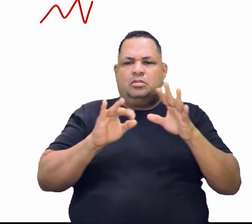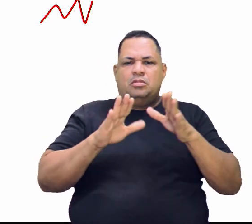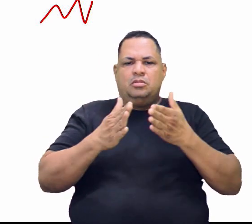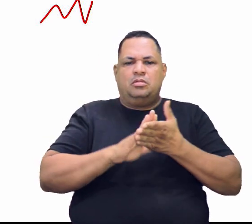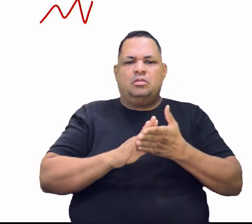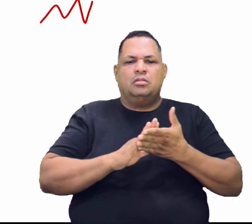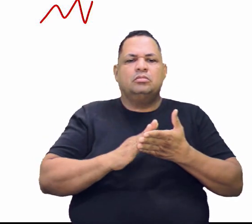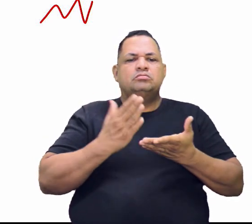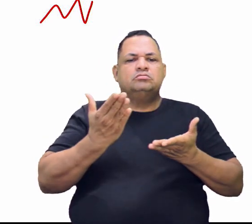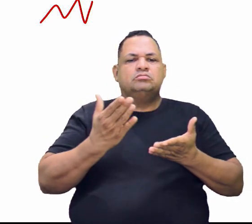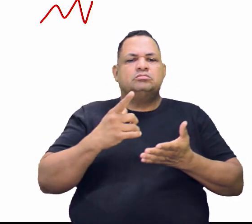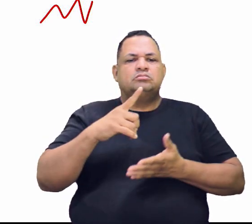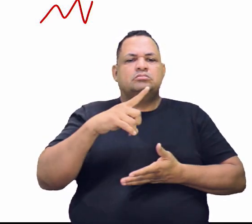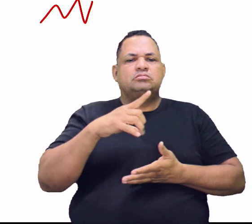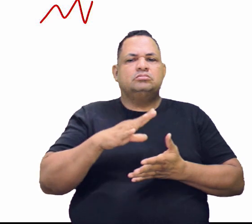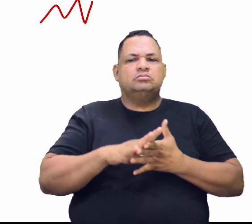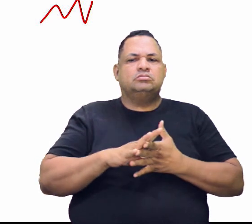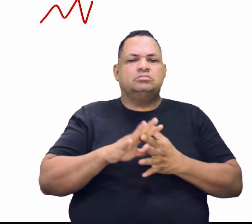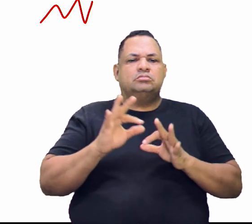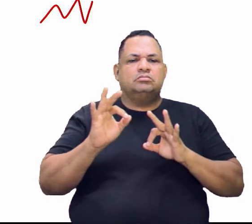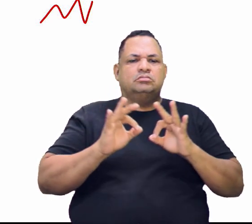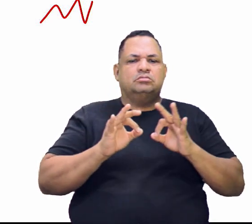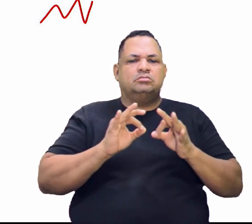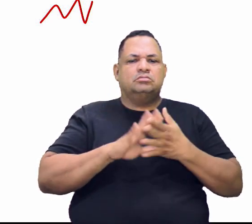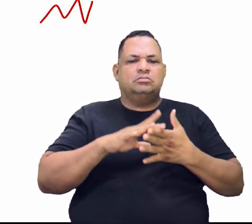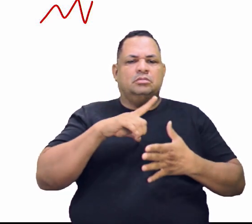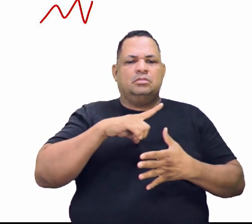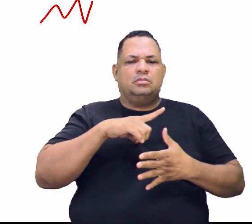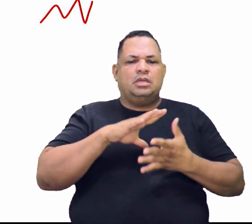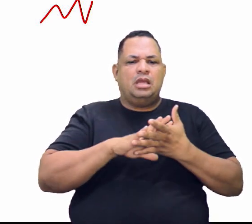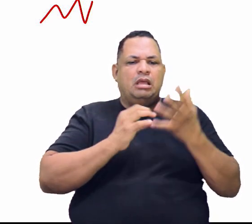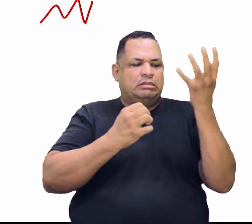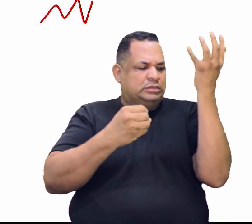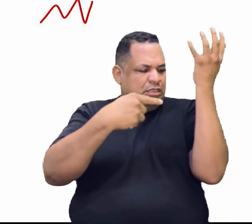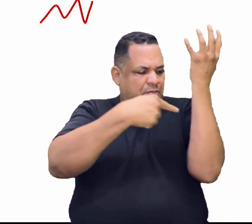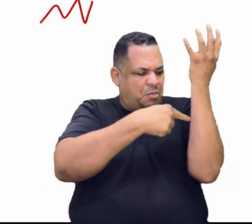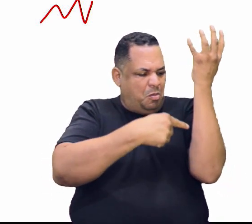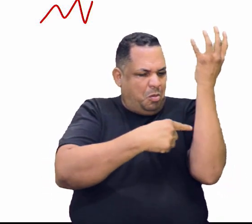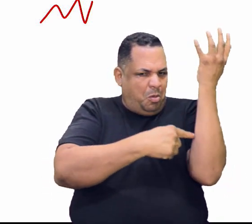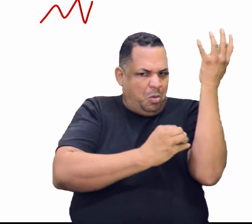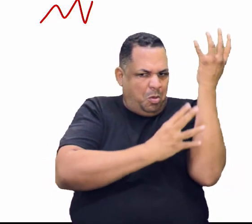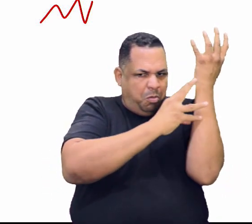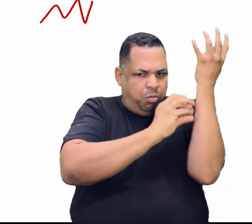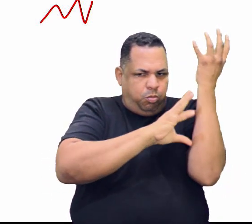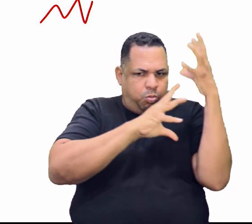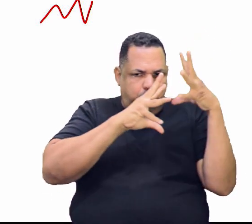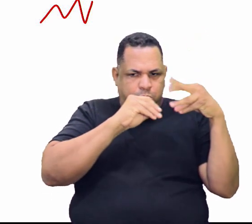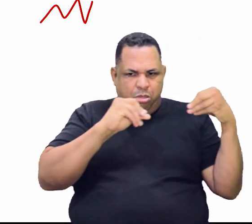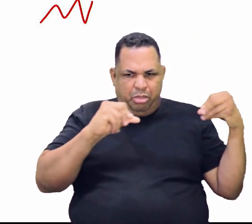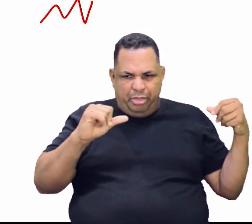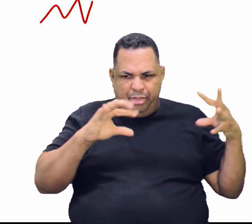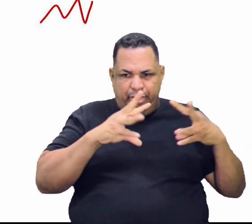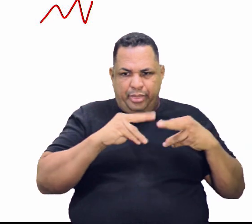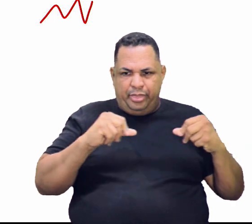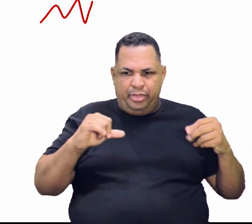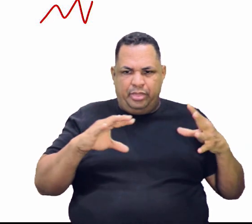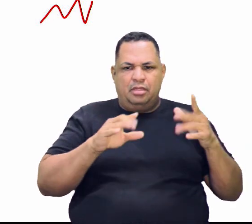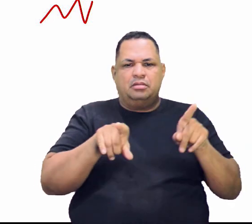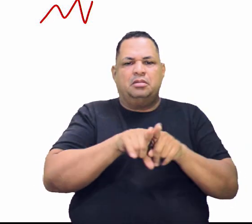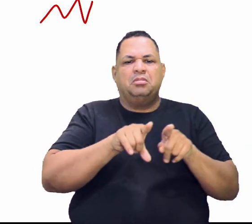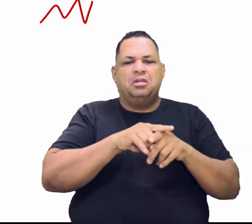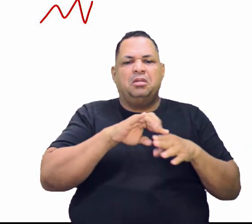Fechou? Saindo de Cuiabá, essa expedição teve início no dia 2 de setembro de